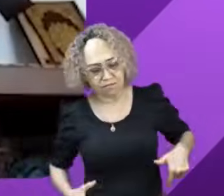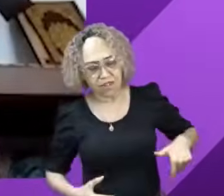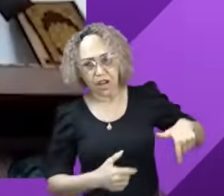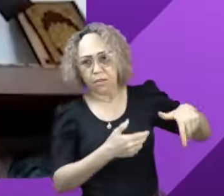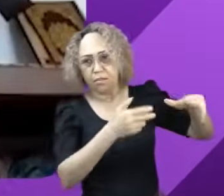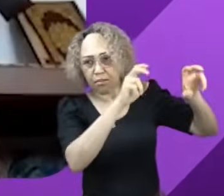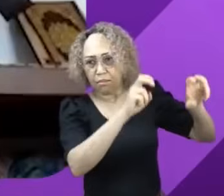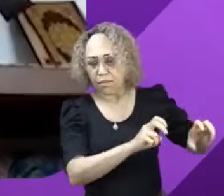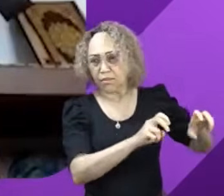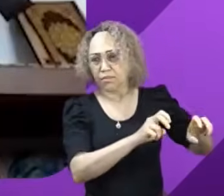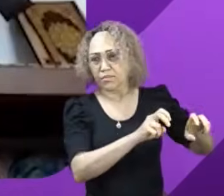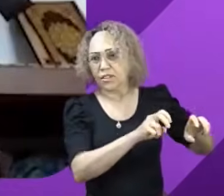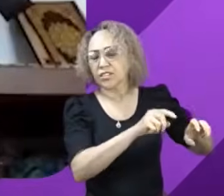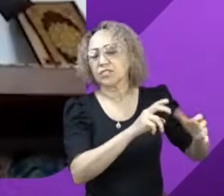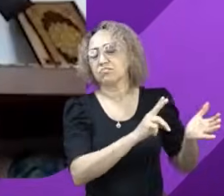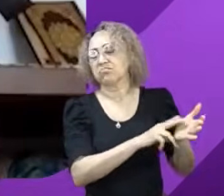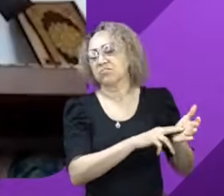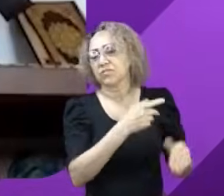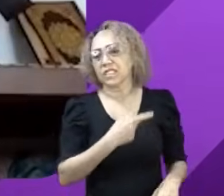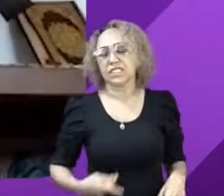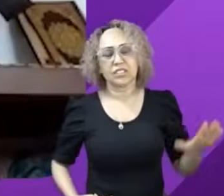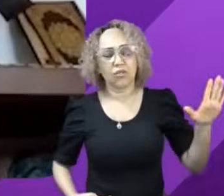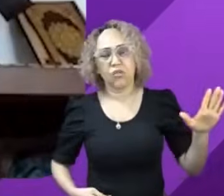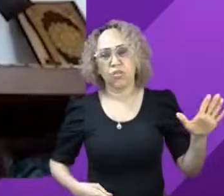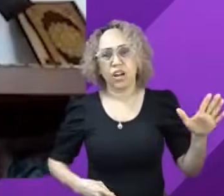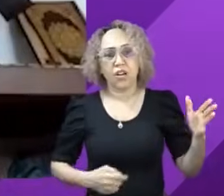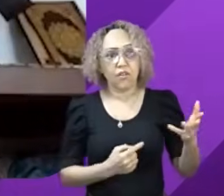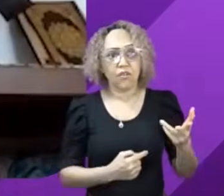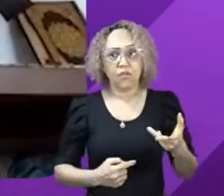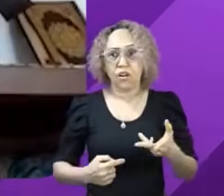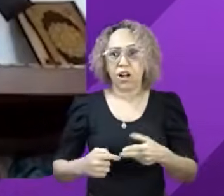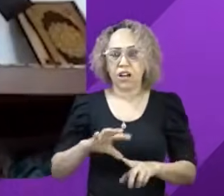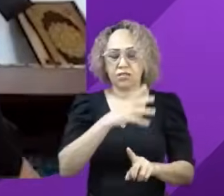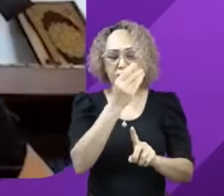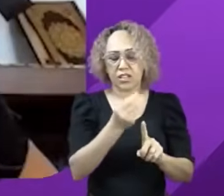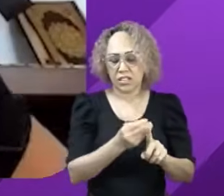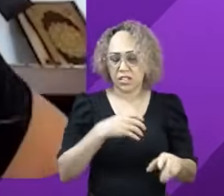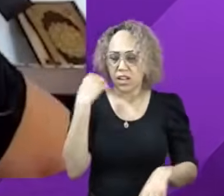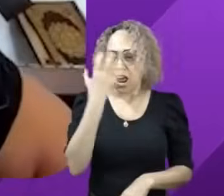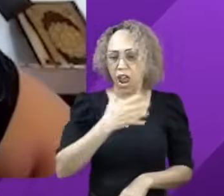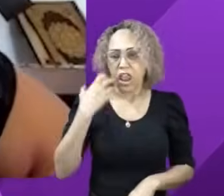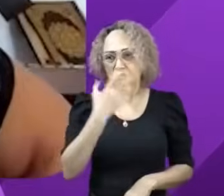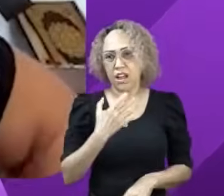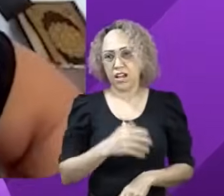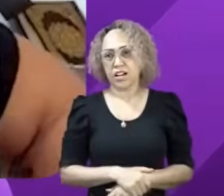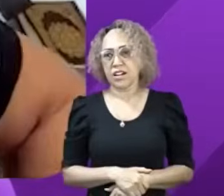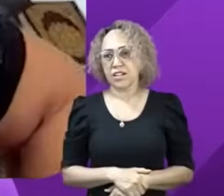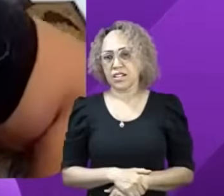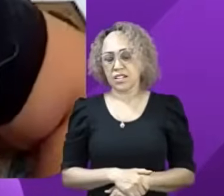que foram vários artistas do Brasil todo e alguns artistas aqui de Brasília. Nós cantamos no palco Elza